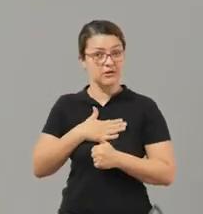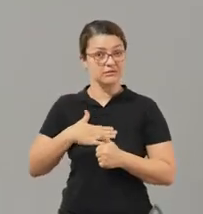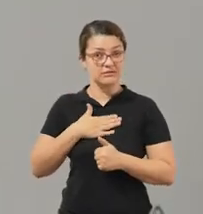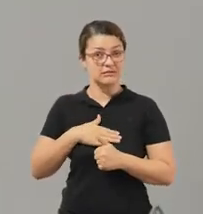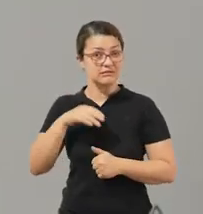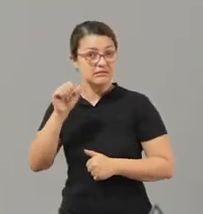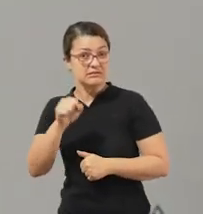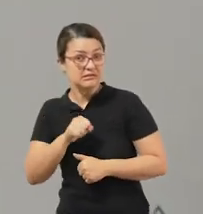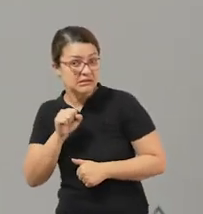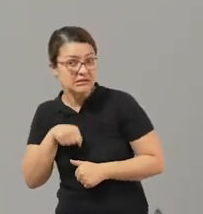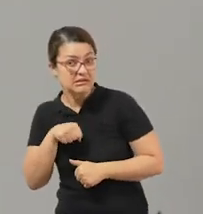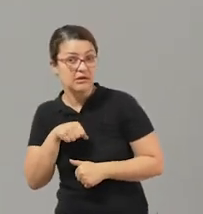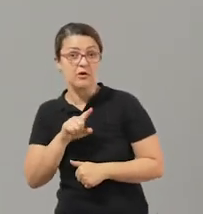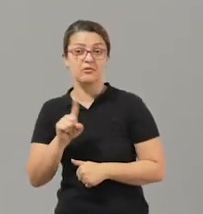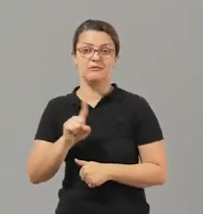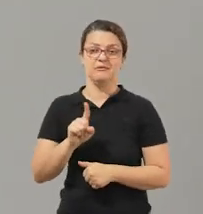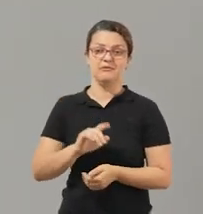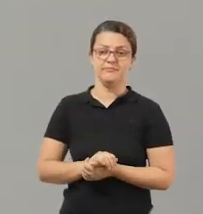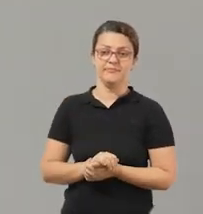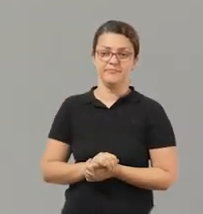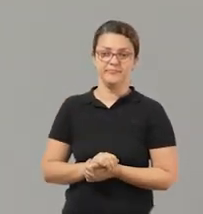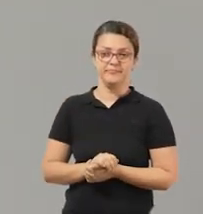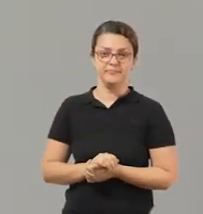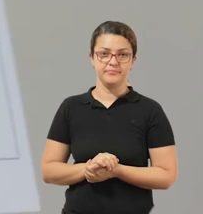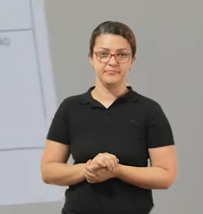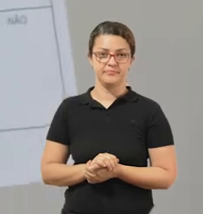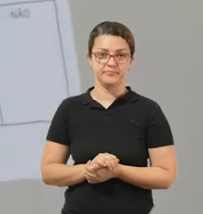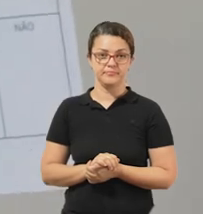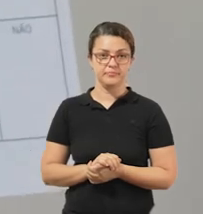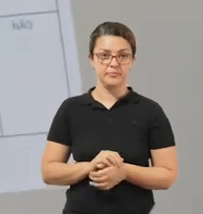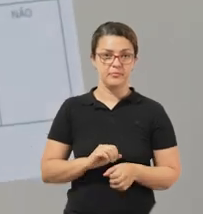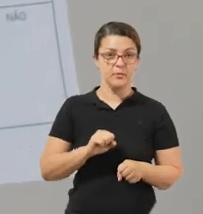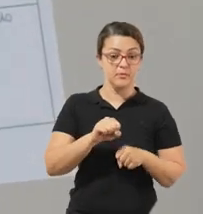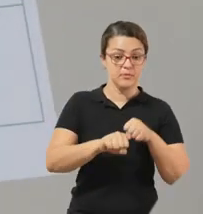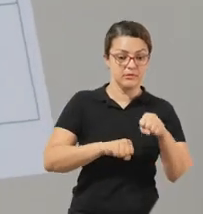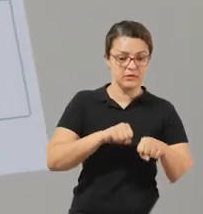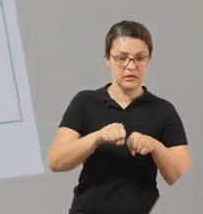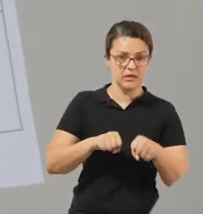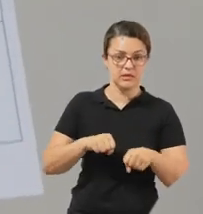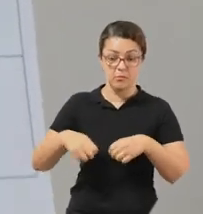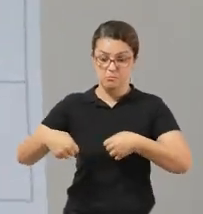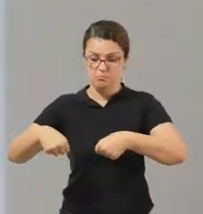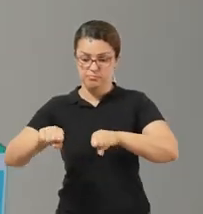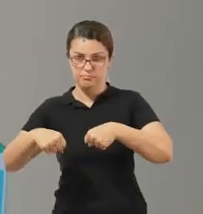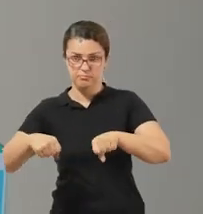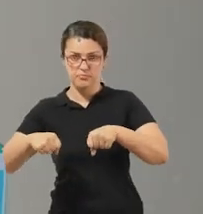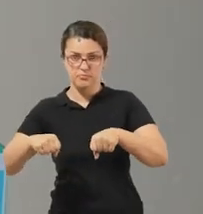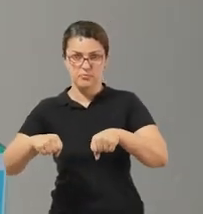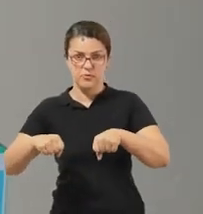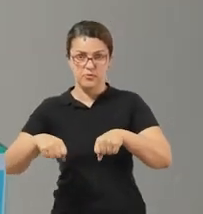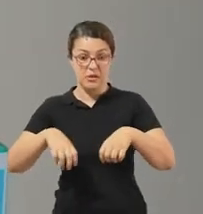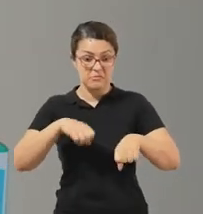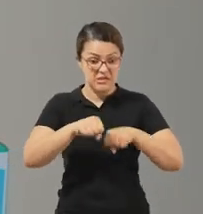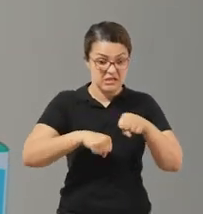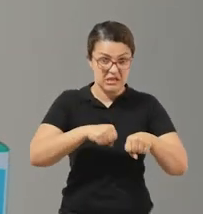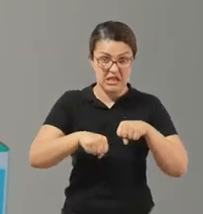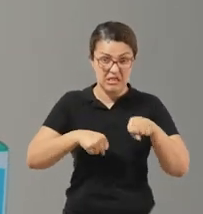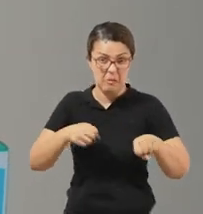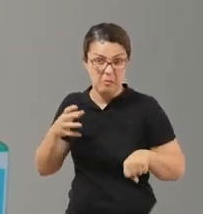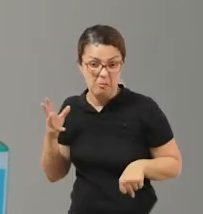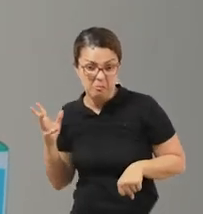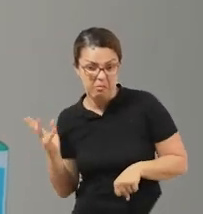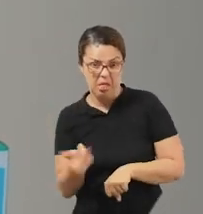último, uma bicicleta ser mais rápida que uma moto? É provável ou improvável? Então trabalhem bastante esses